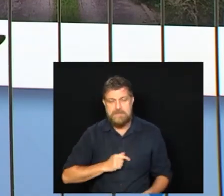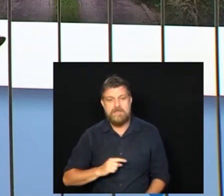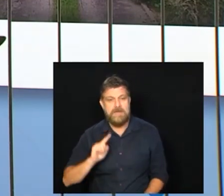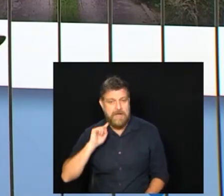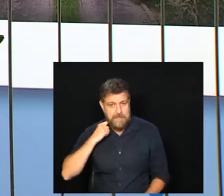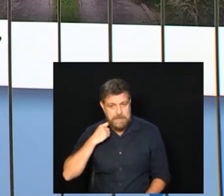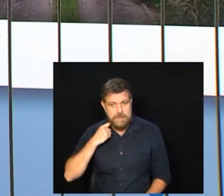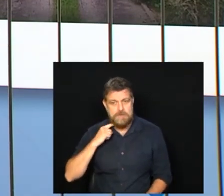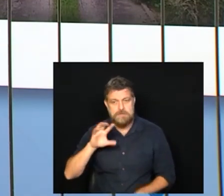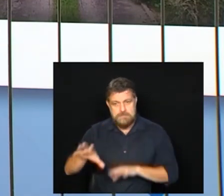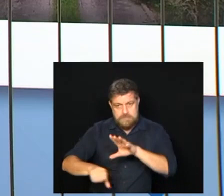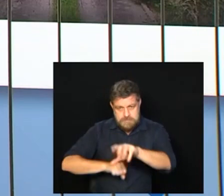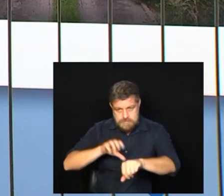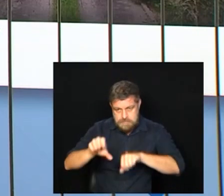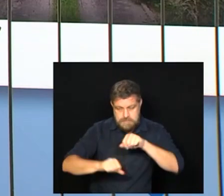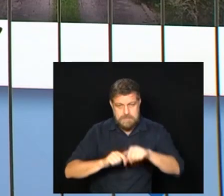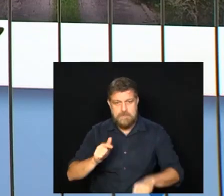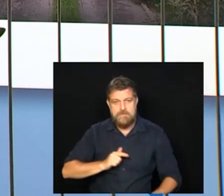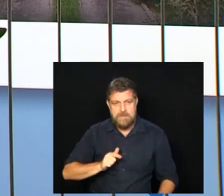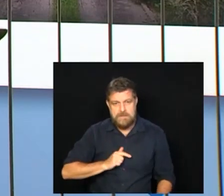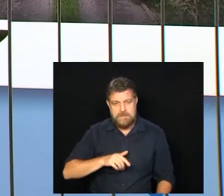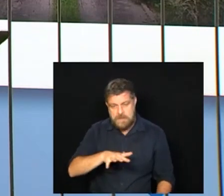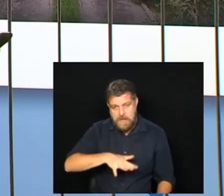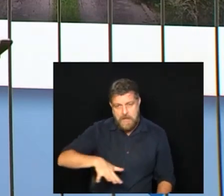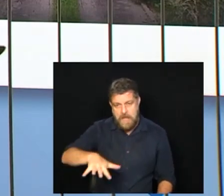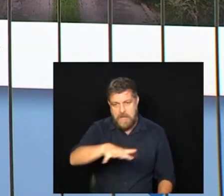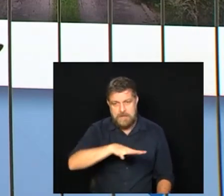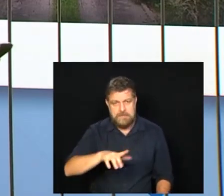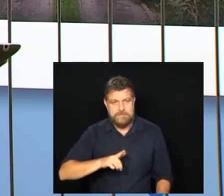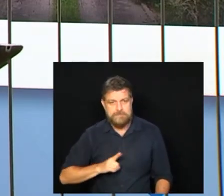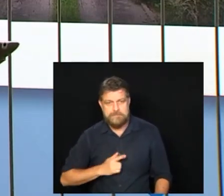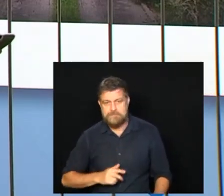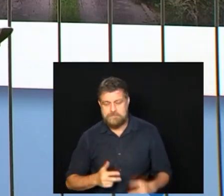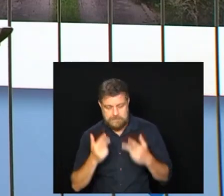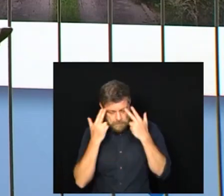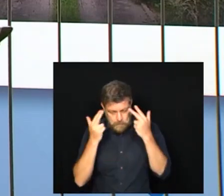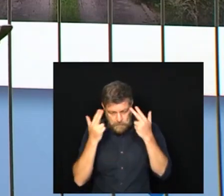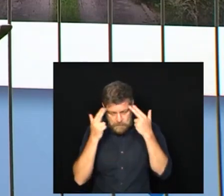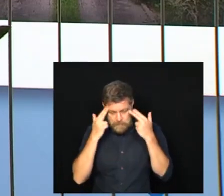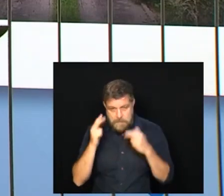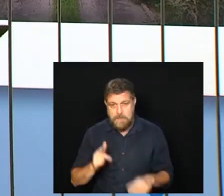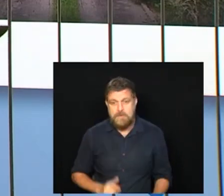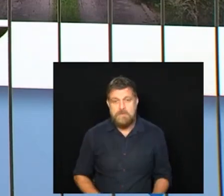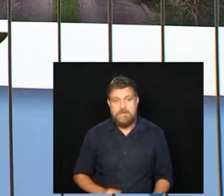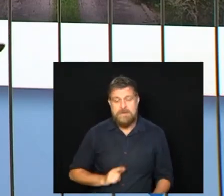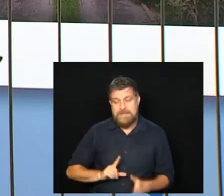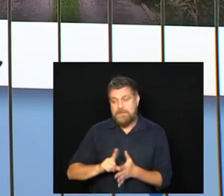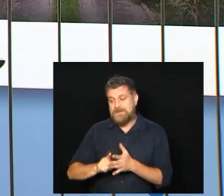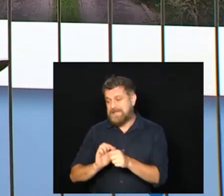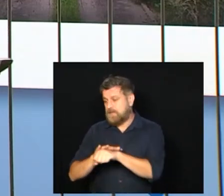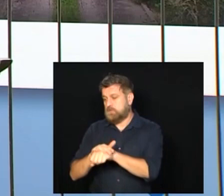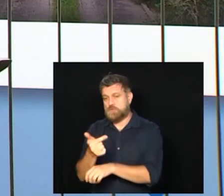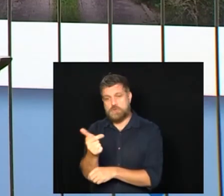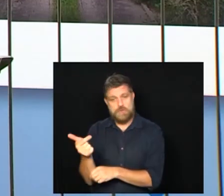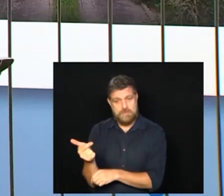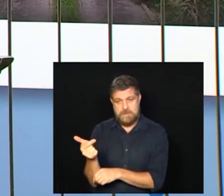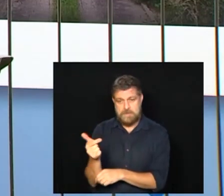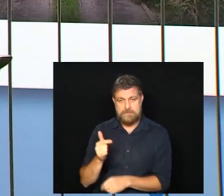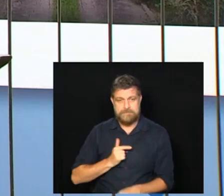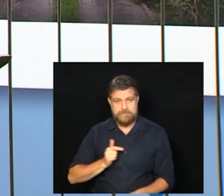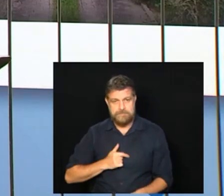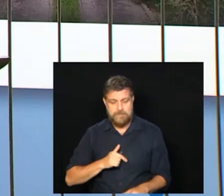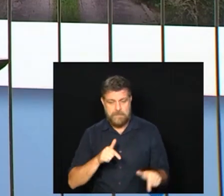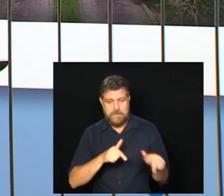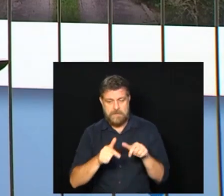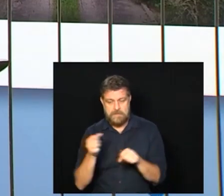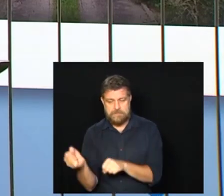domiciliar diurna nos setores alternados e diários e não haverá coleta noturna. Os demais serviços de